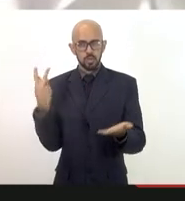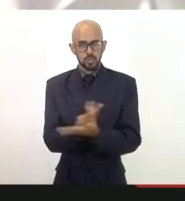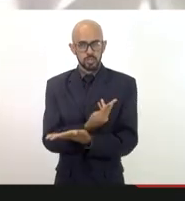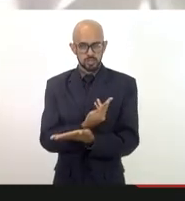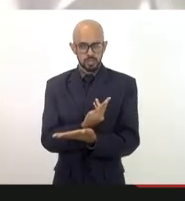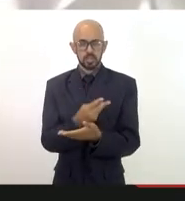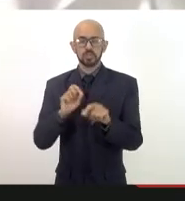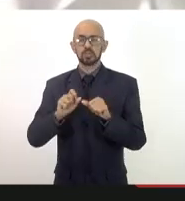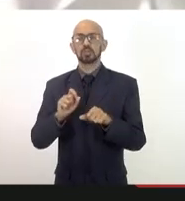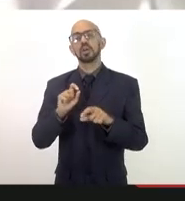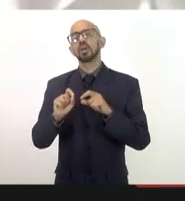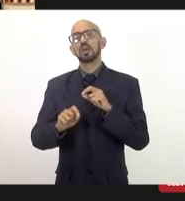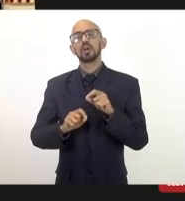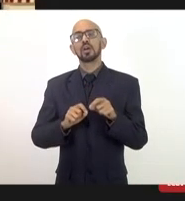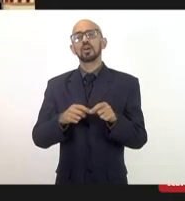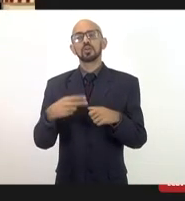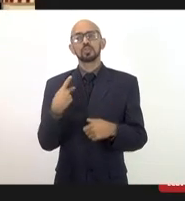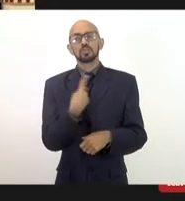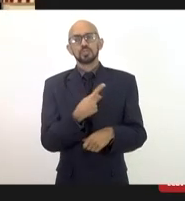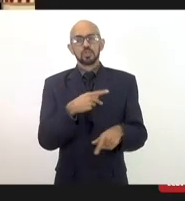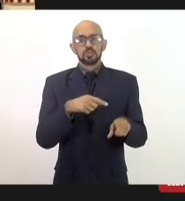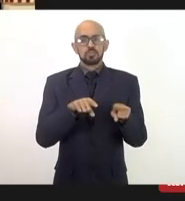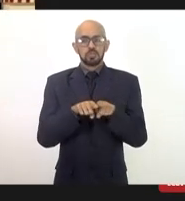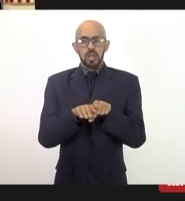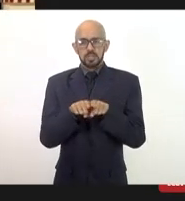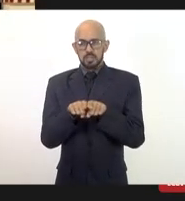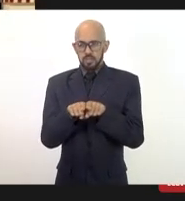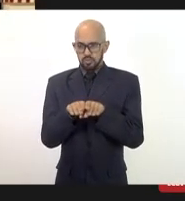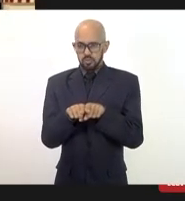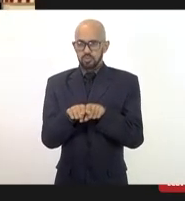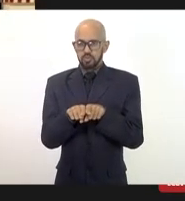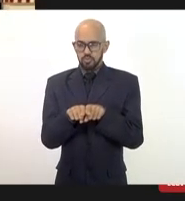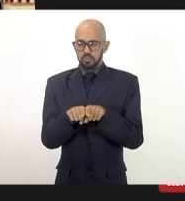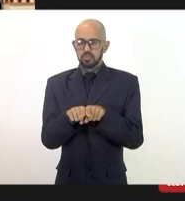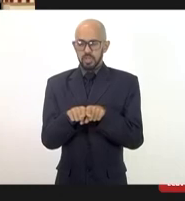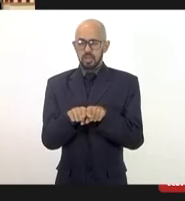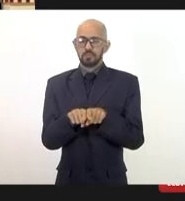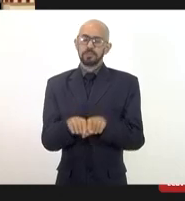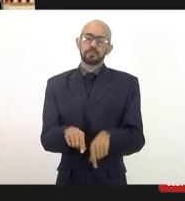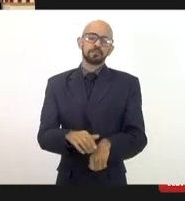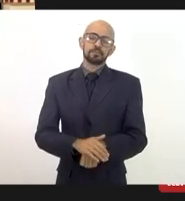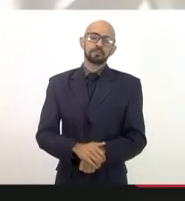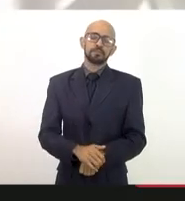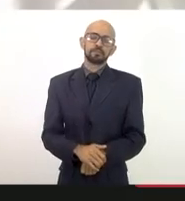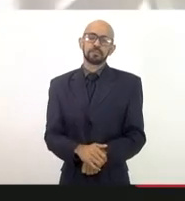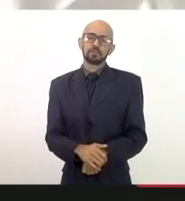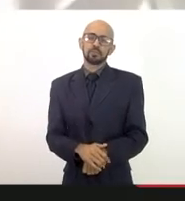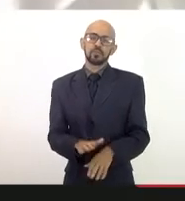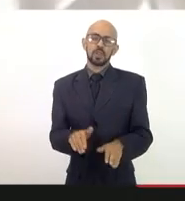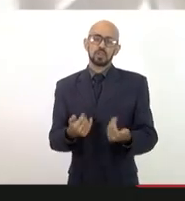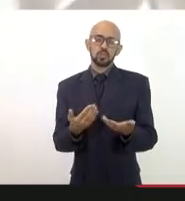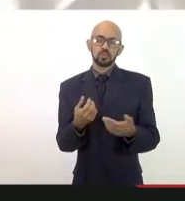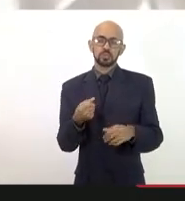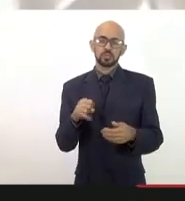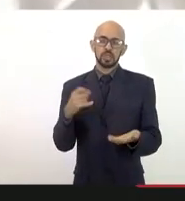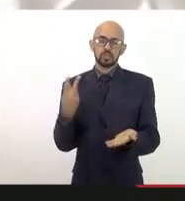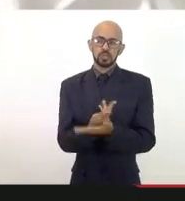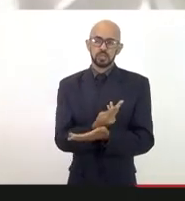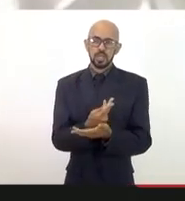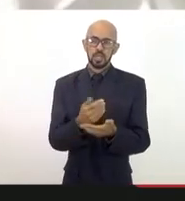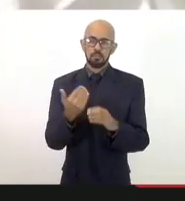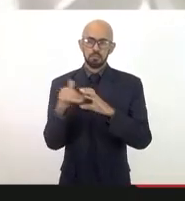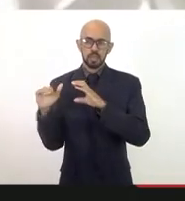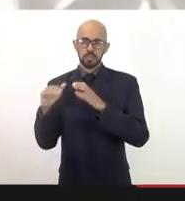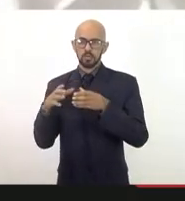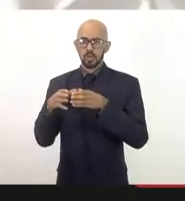né, os seus parceiros no melhor sentido da palavra aqui. Tá? Então, se for o caso, mande para a Comissão de Saúde que a gente